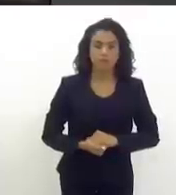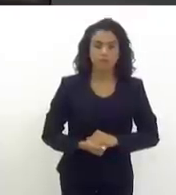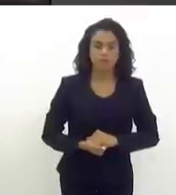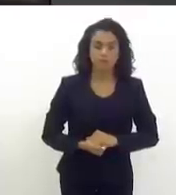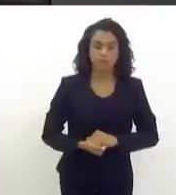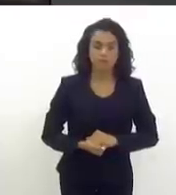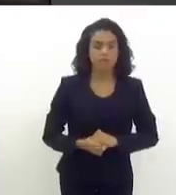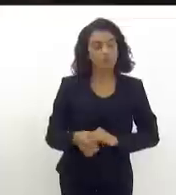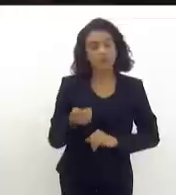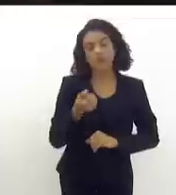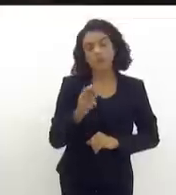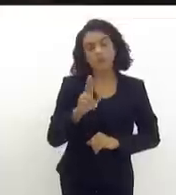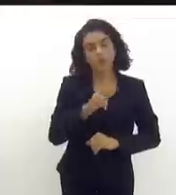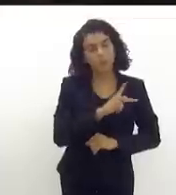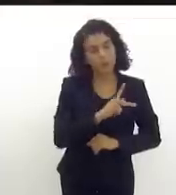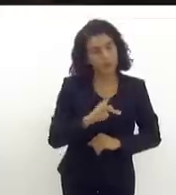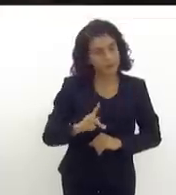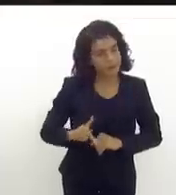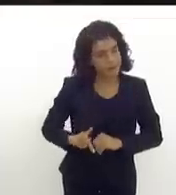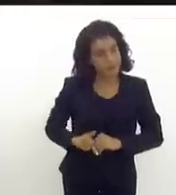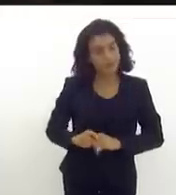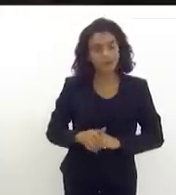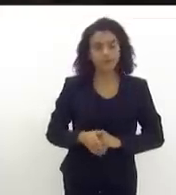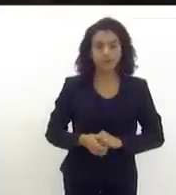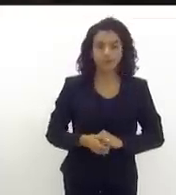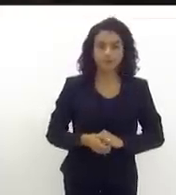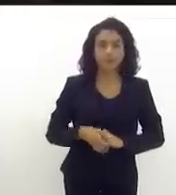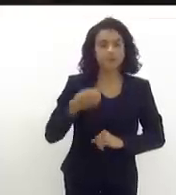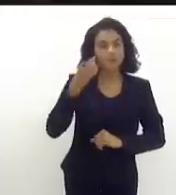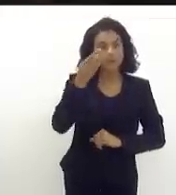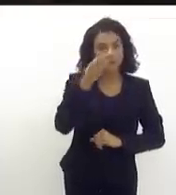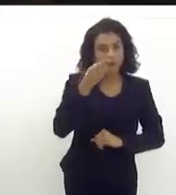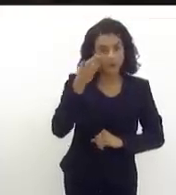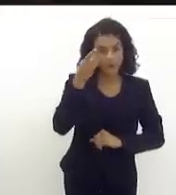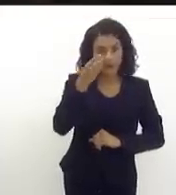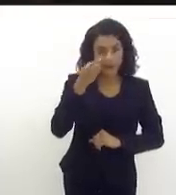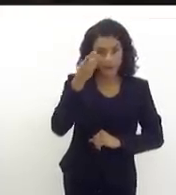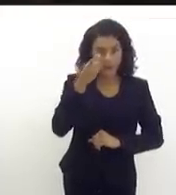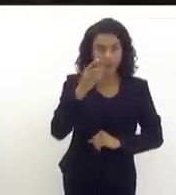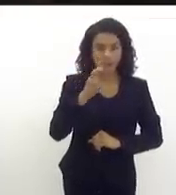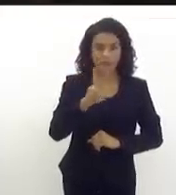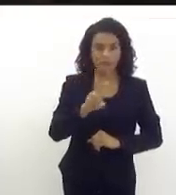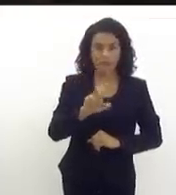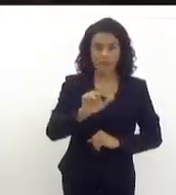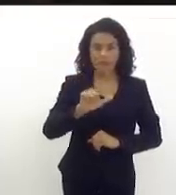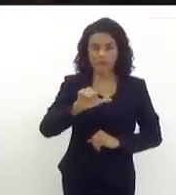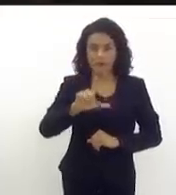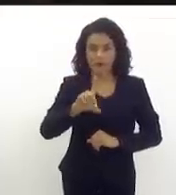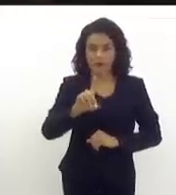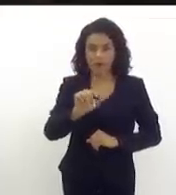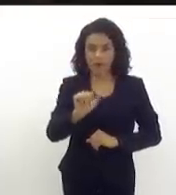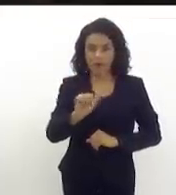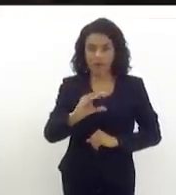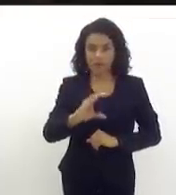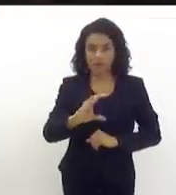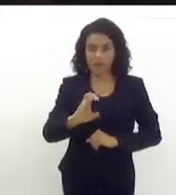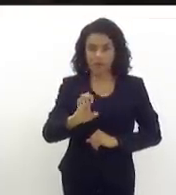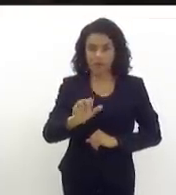senhor presidente Deputado Val da Ceasa